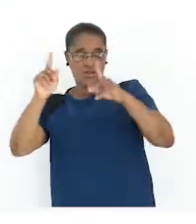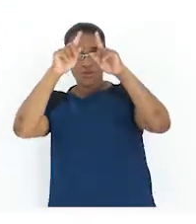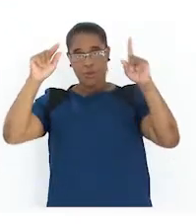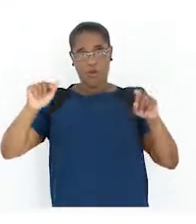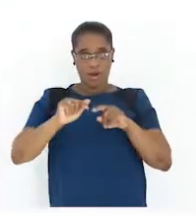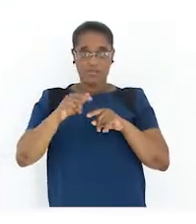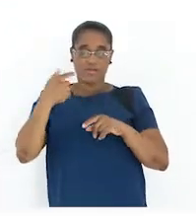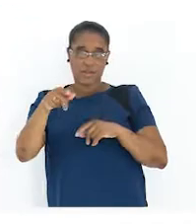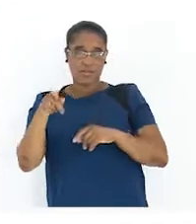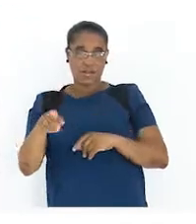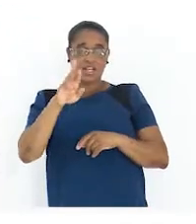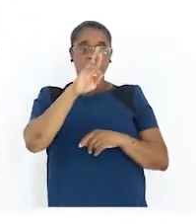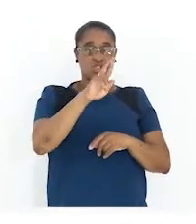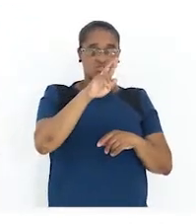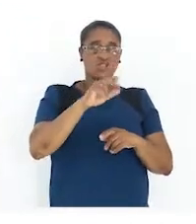é igual